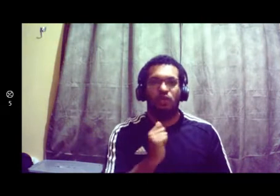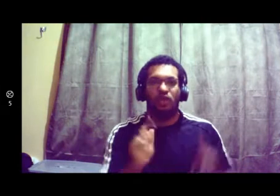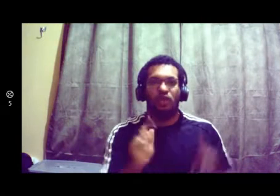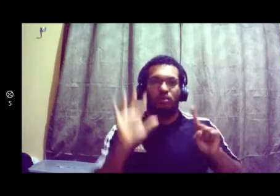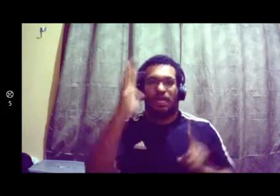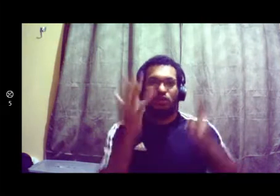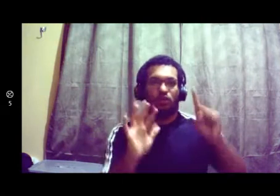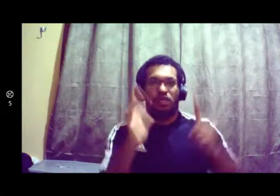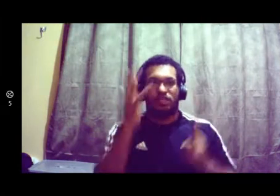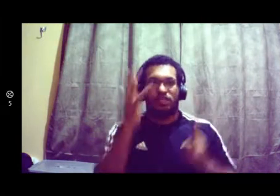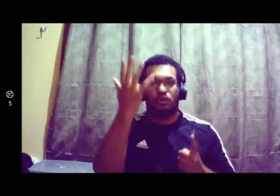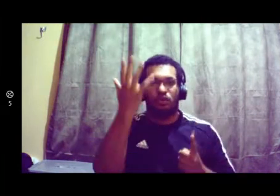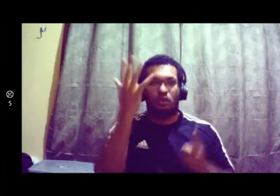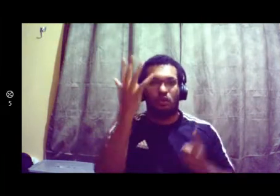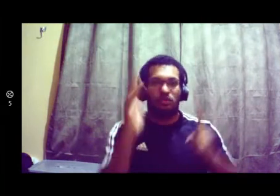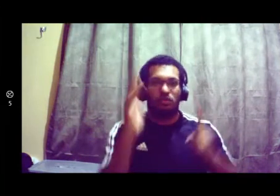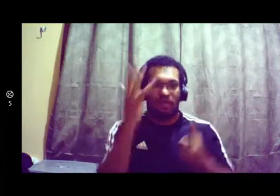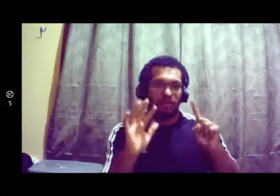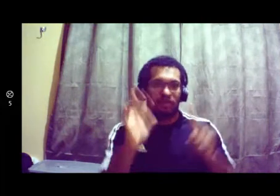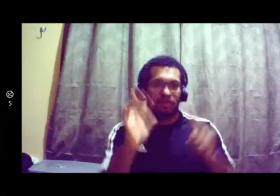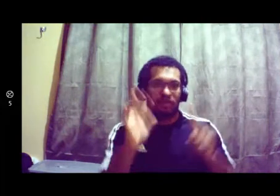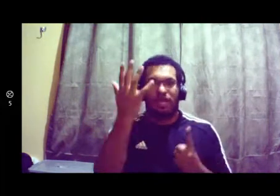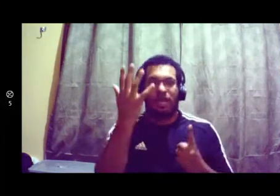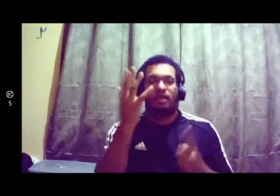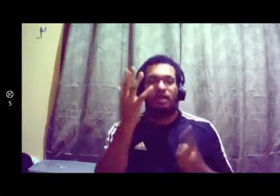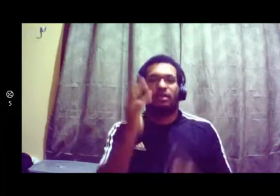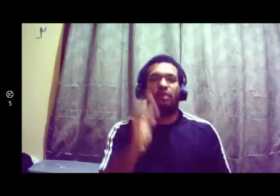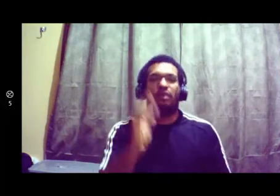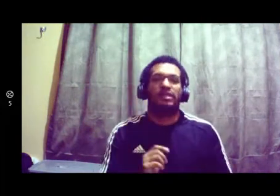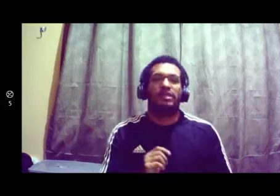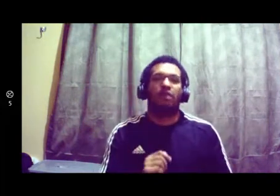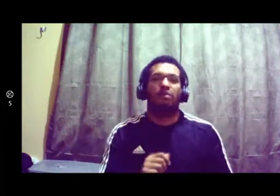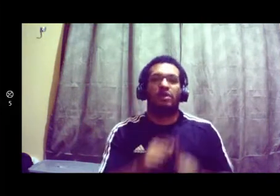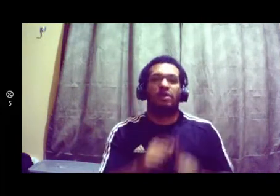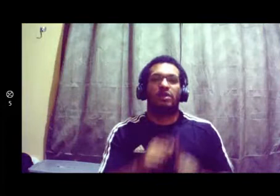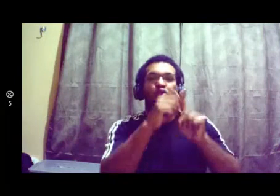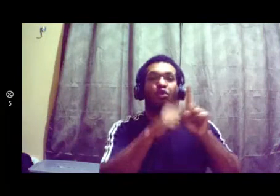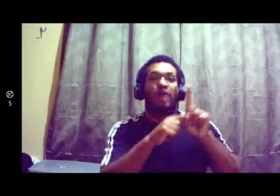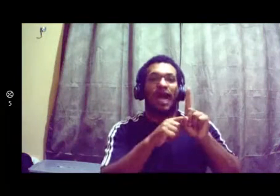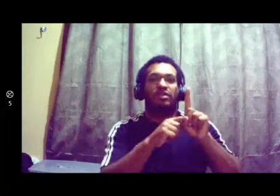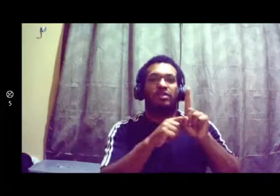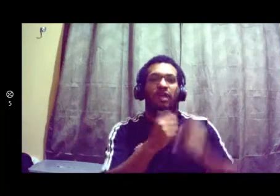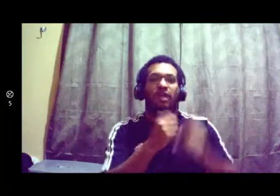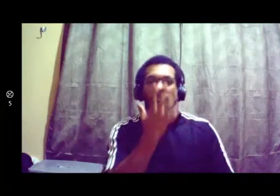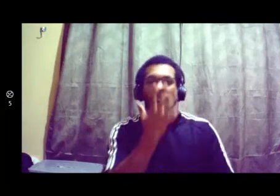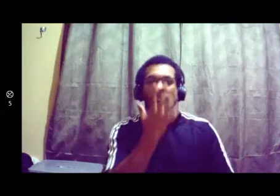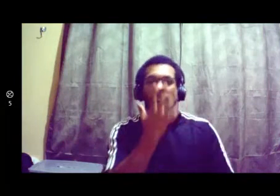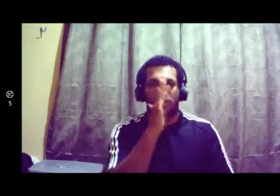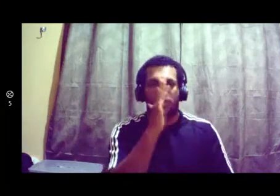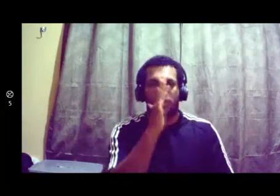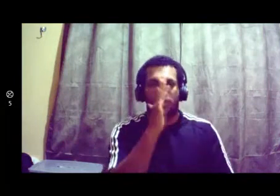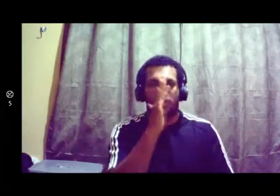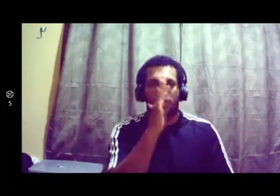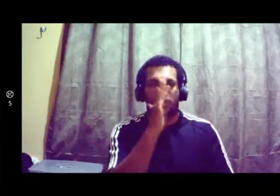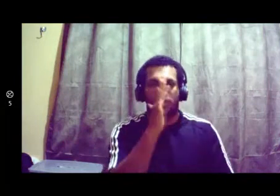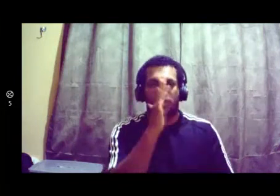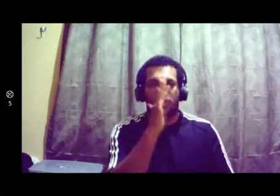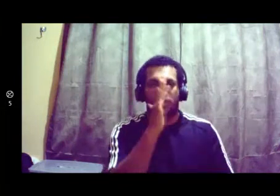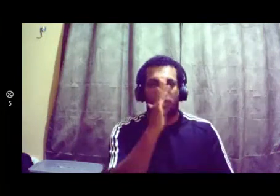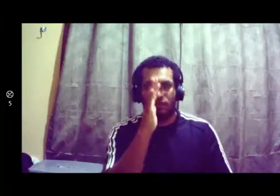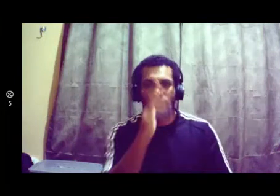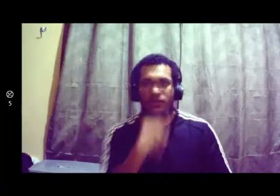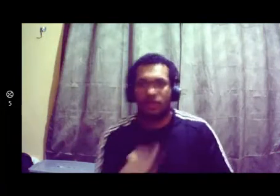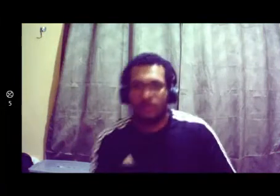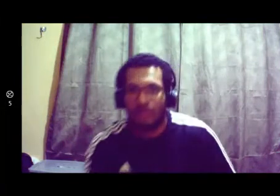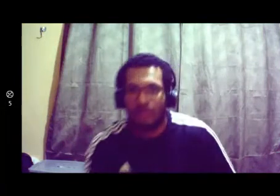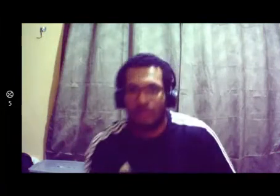rosto. Porque aqui é muito conhecido como samba, tá? Então, pode ser que alguns lugares do Brasil fazem muito assim,